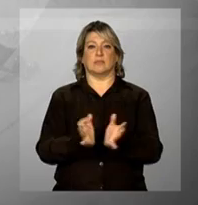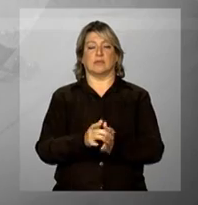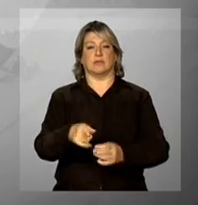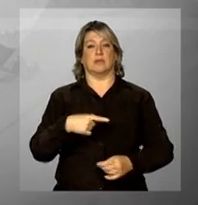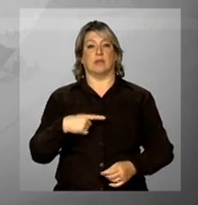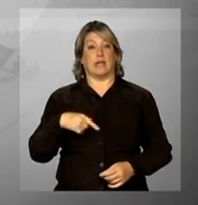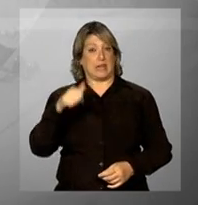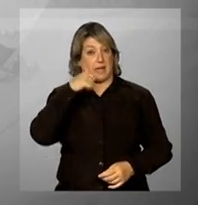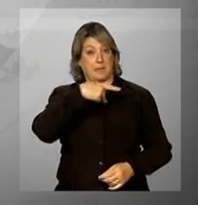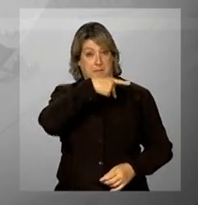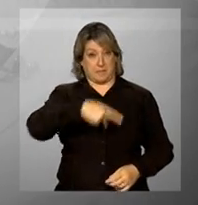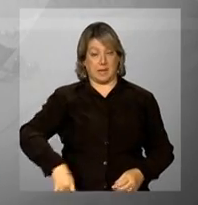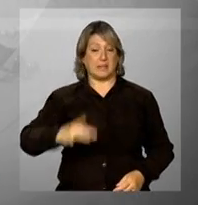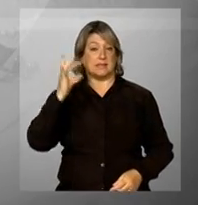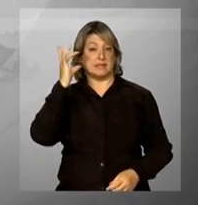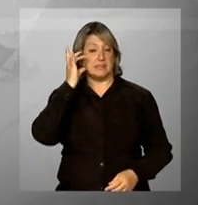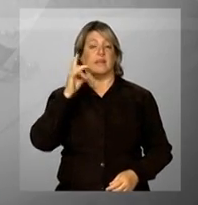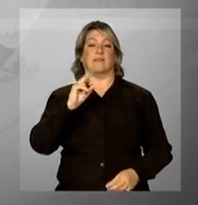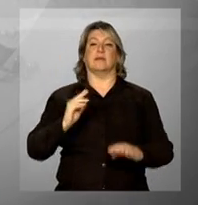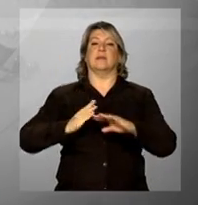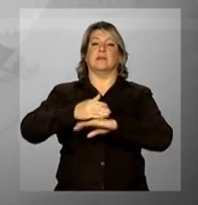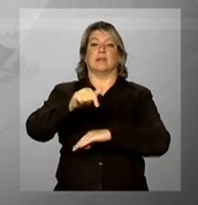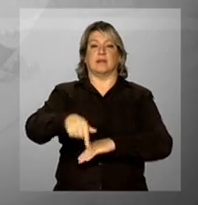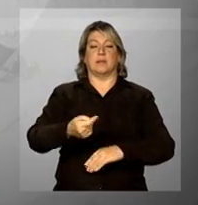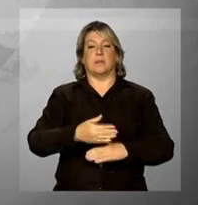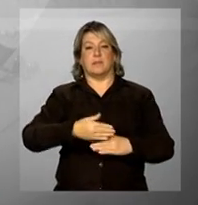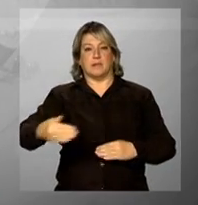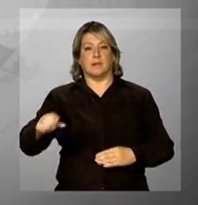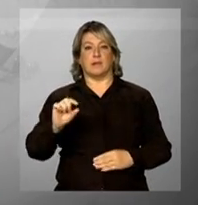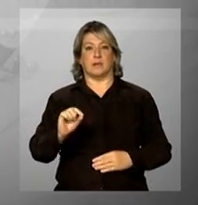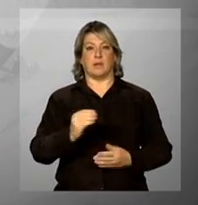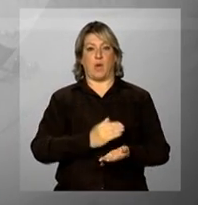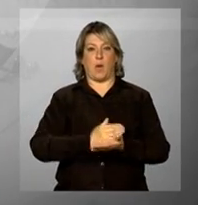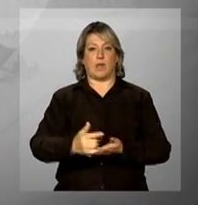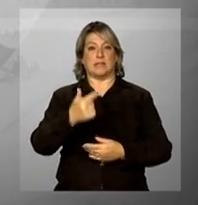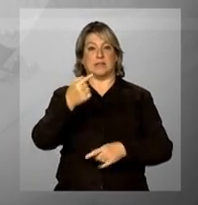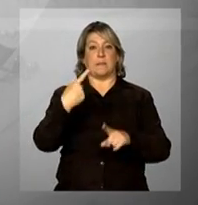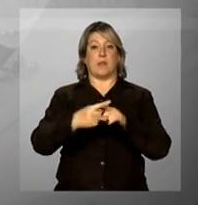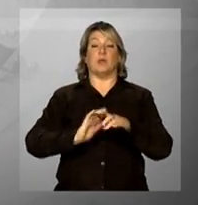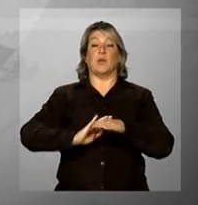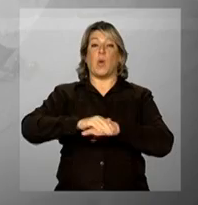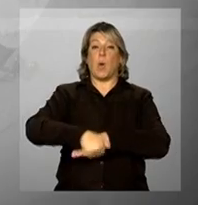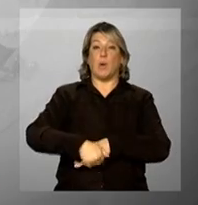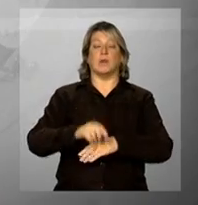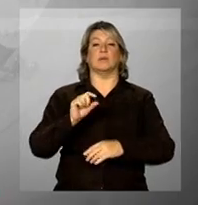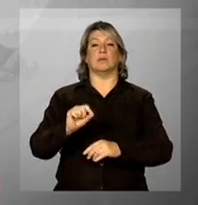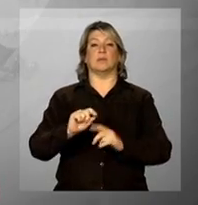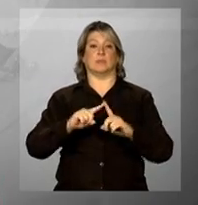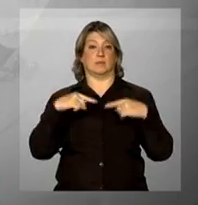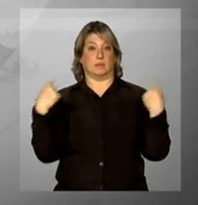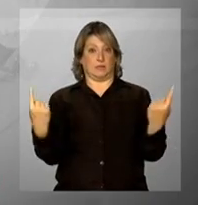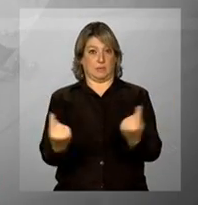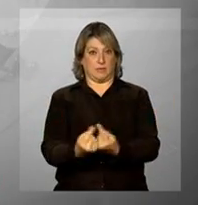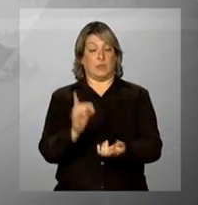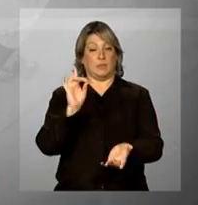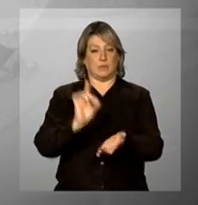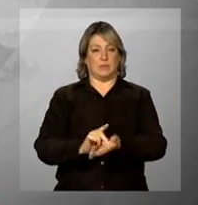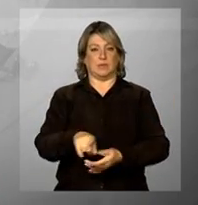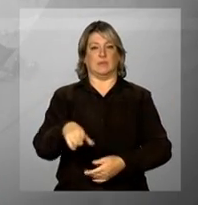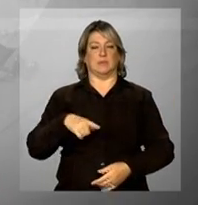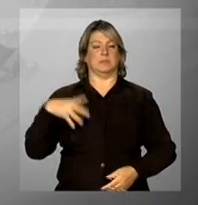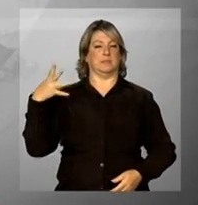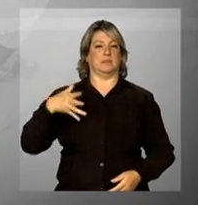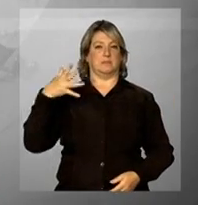2014. A presidenta Dilma Rousseff participa logo mais, a partir das 7h30 da noite, da cerimônia